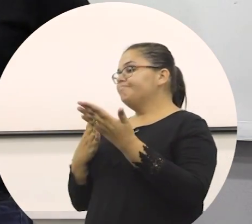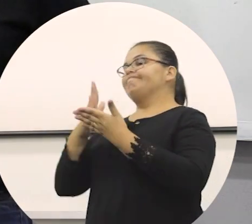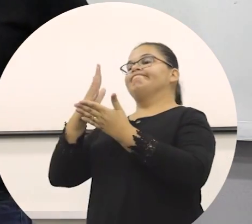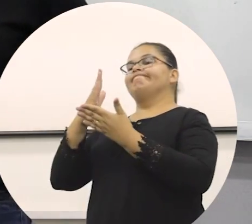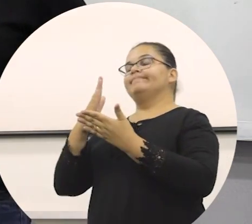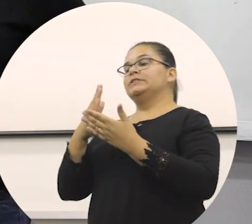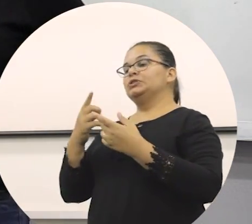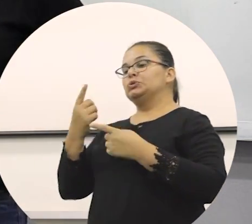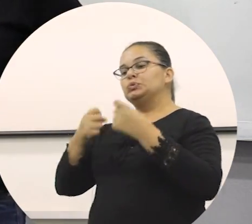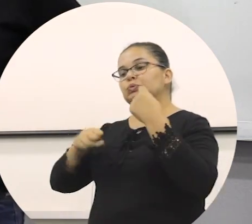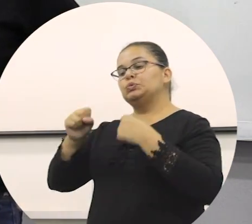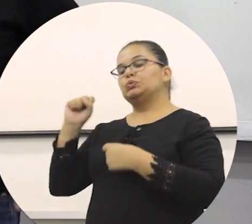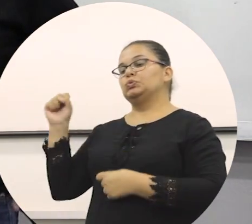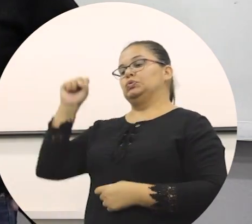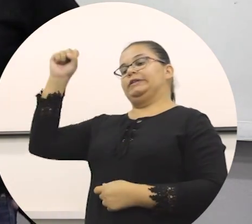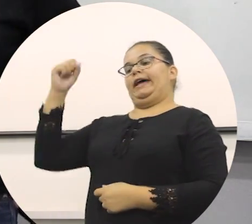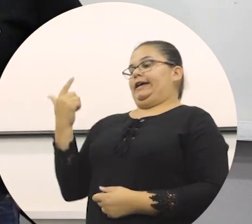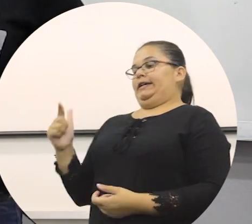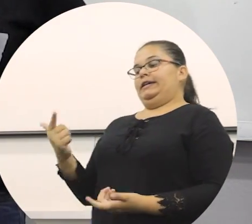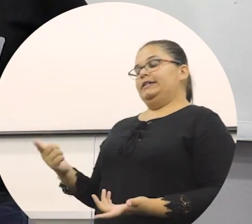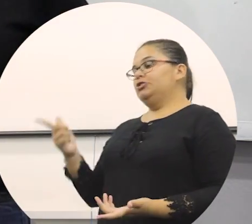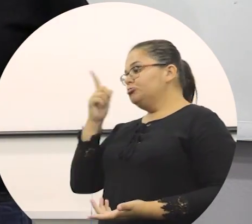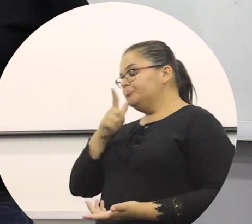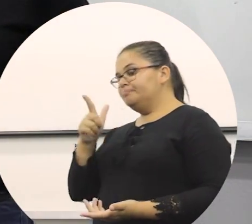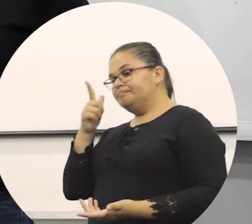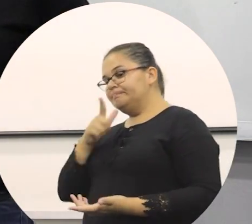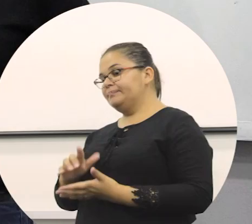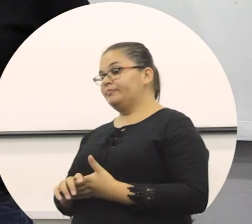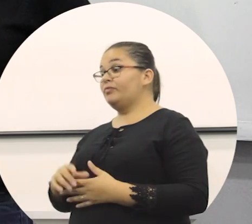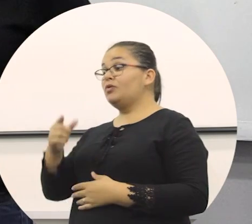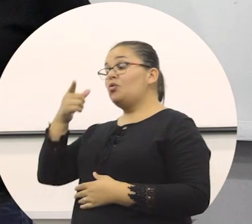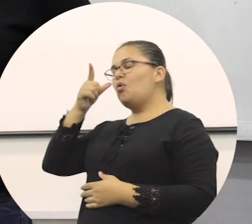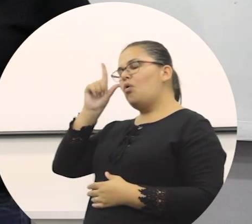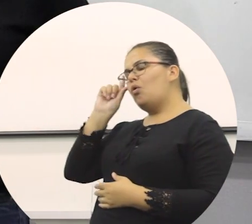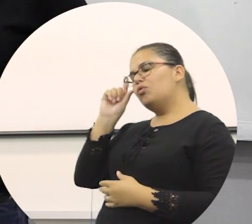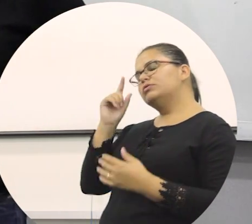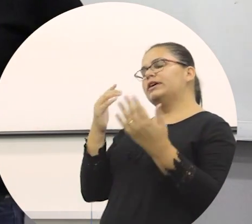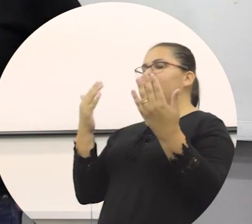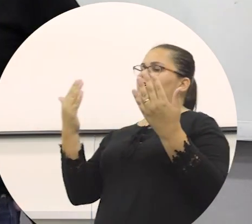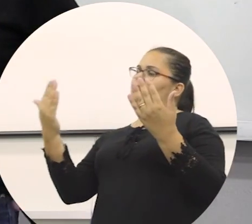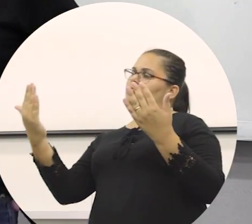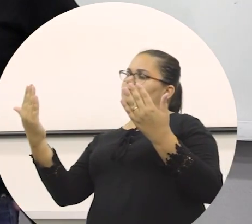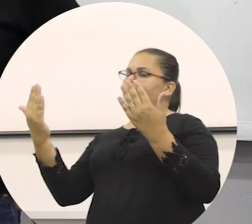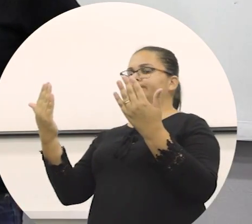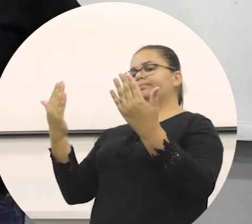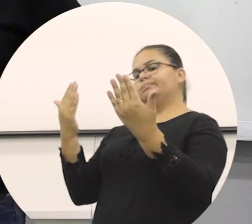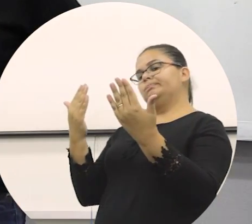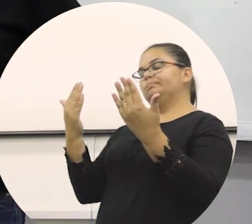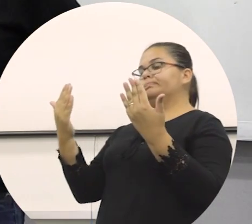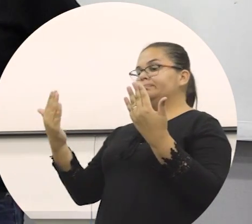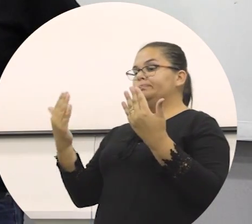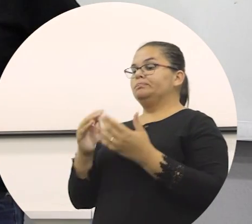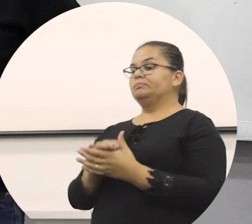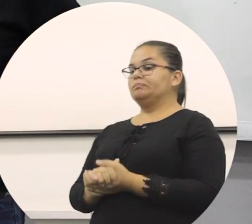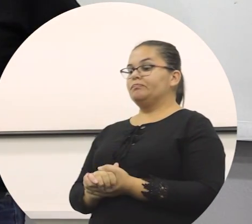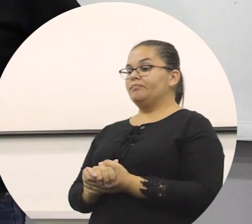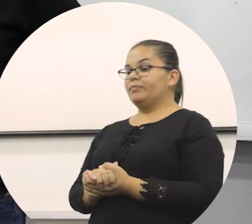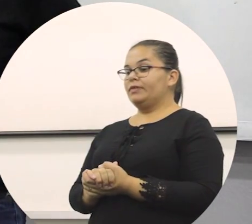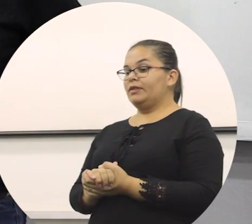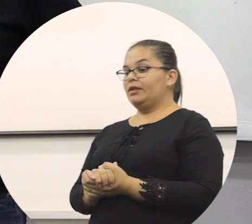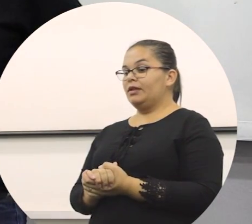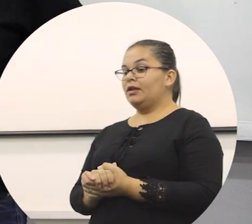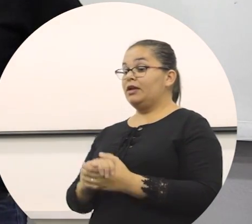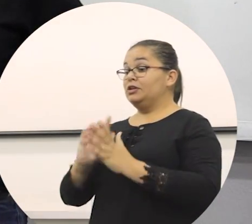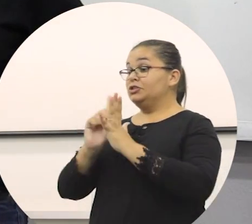objetivo que está posto ali nos documentos. E aí, ontem eu estava comparando, né, quais são as expectativas, quais são